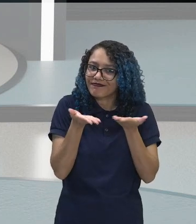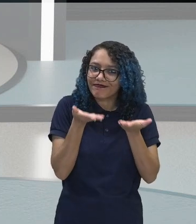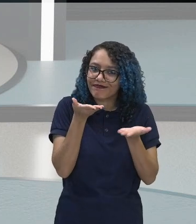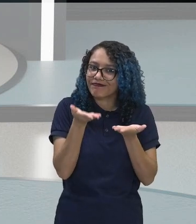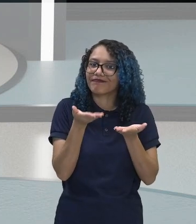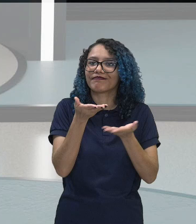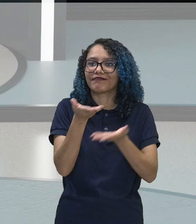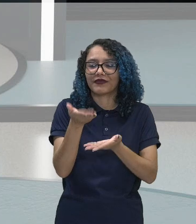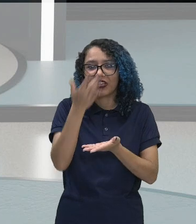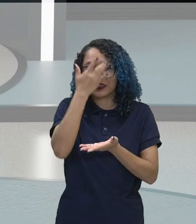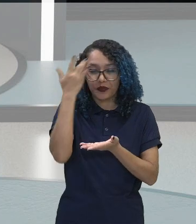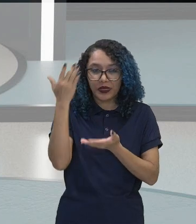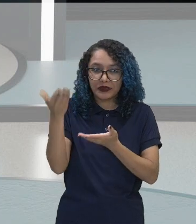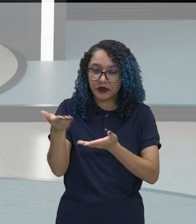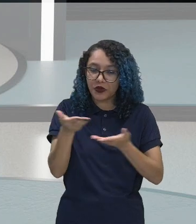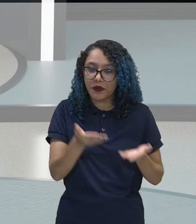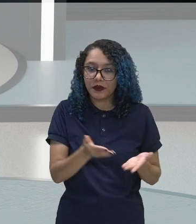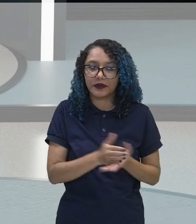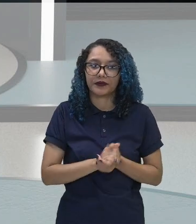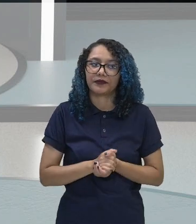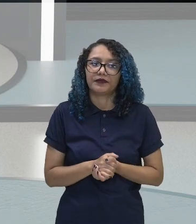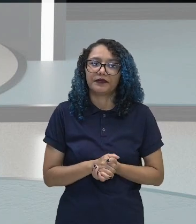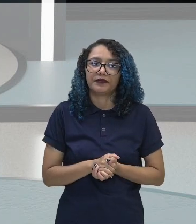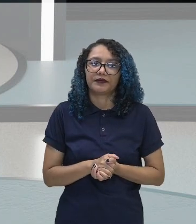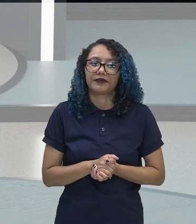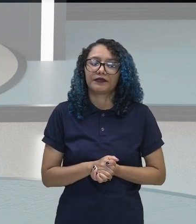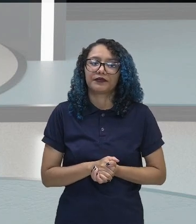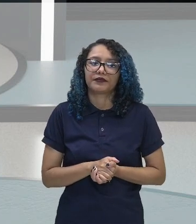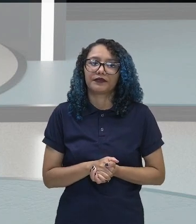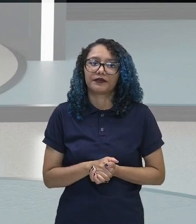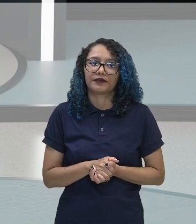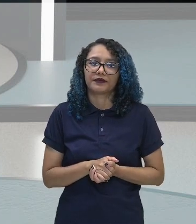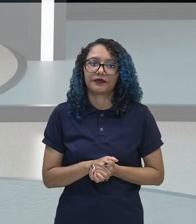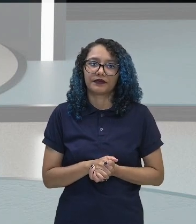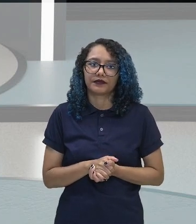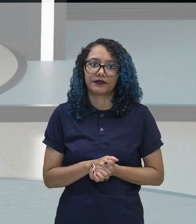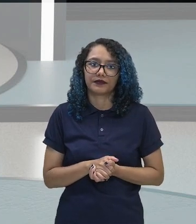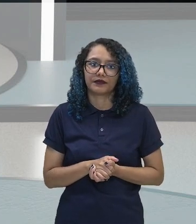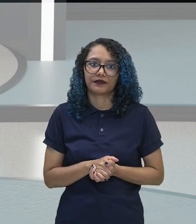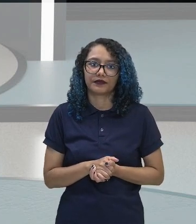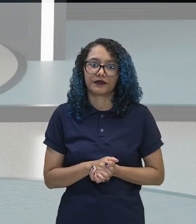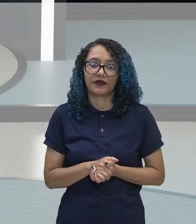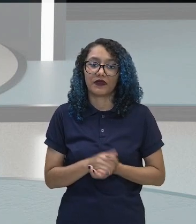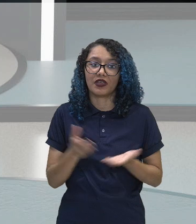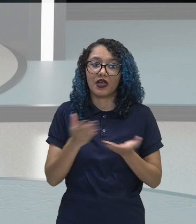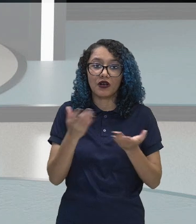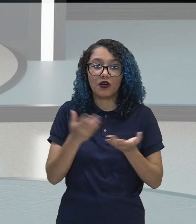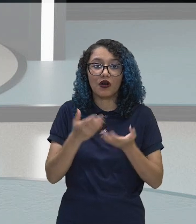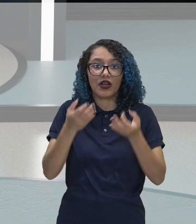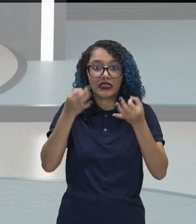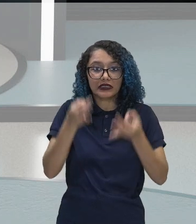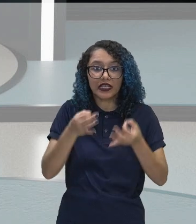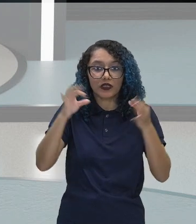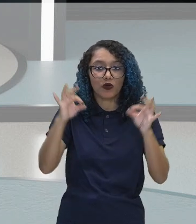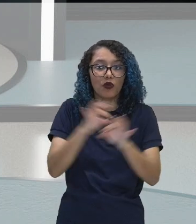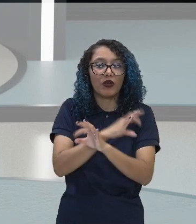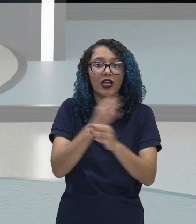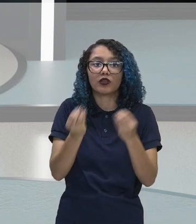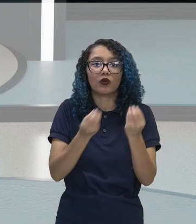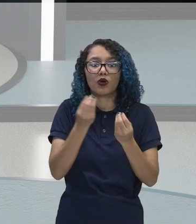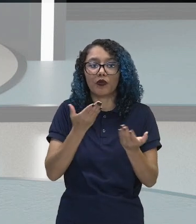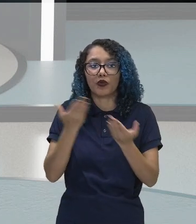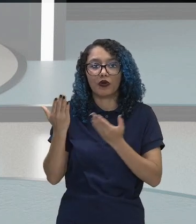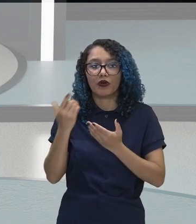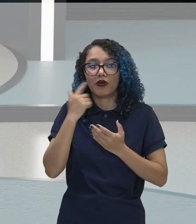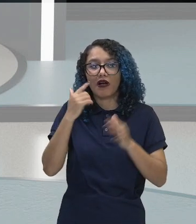sido simpática com os convidados. Agora, colocando correto, seria: